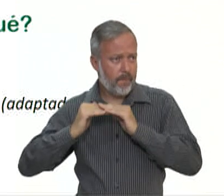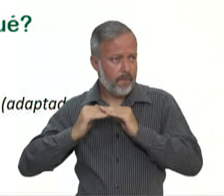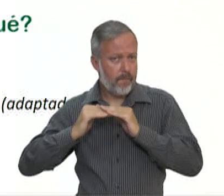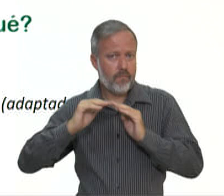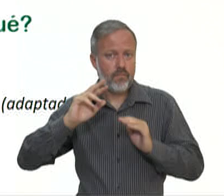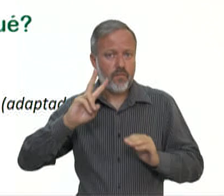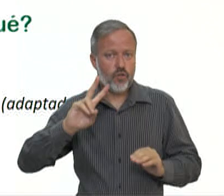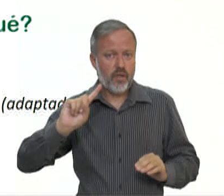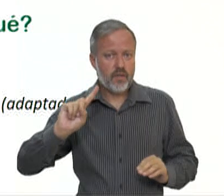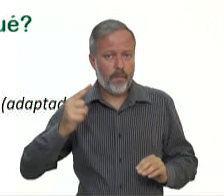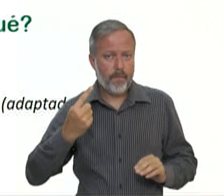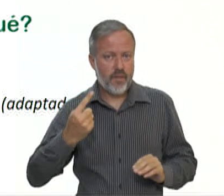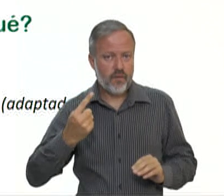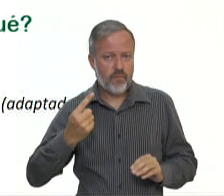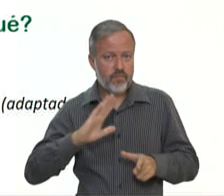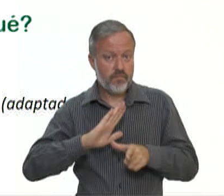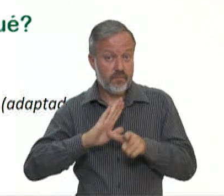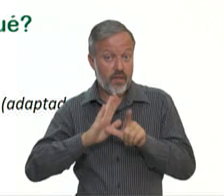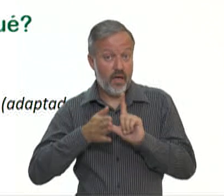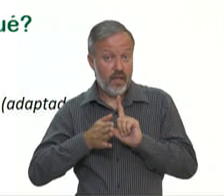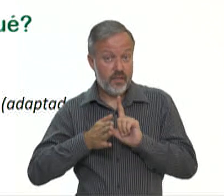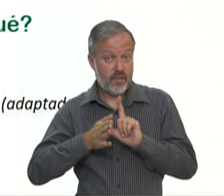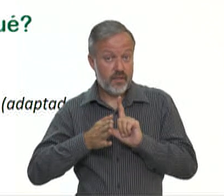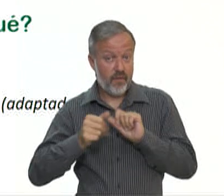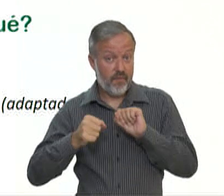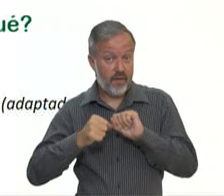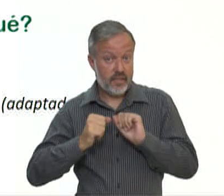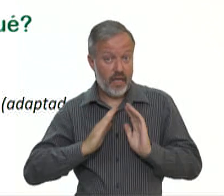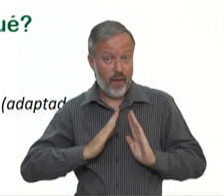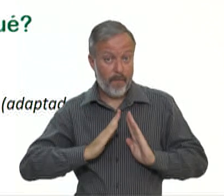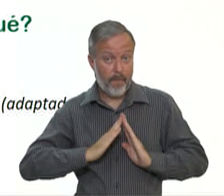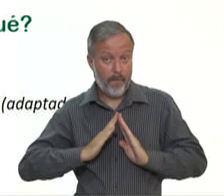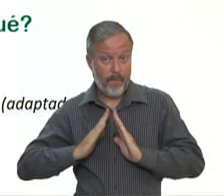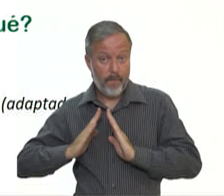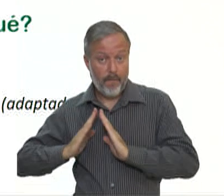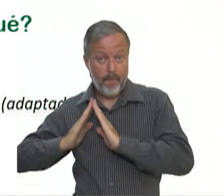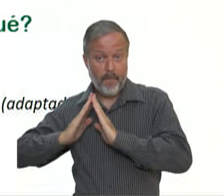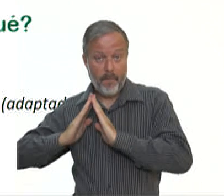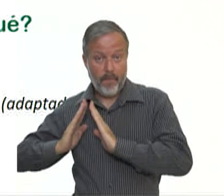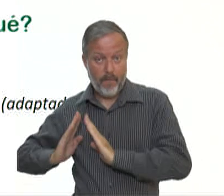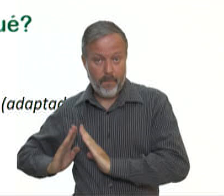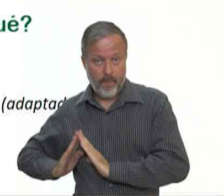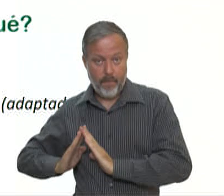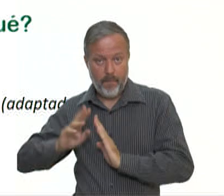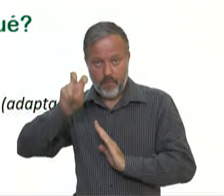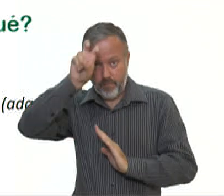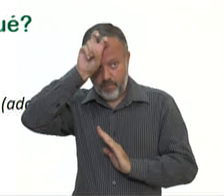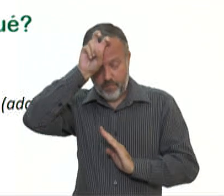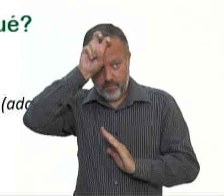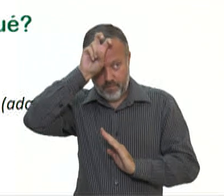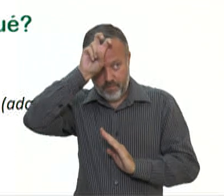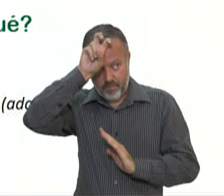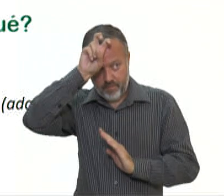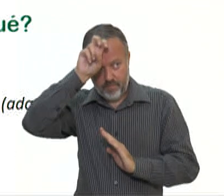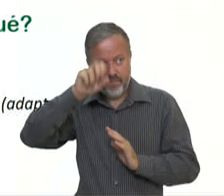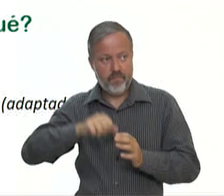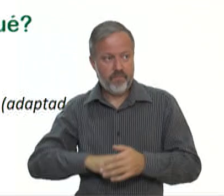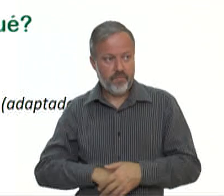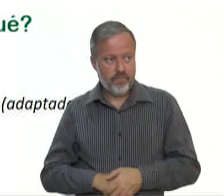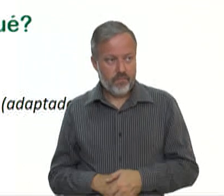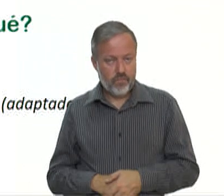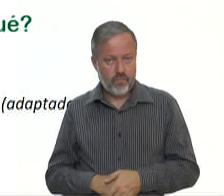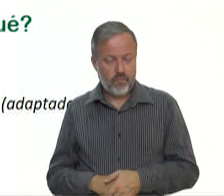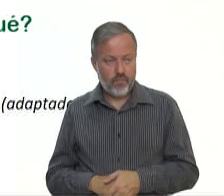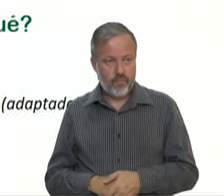2.000 anos antes das pirâmides de Egito e do monumento de Stonehenge, na Inglaterra. Tá? Foi